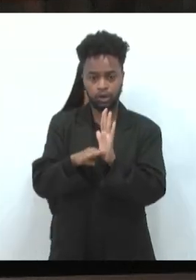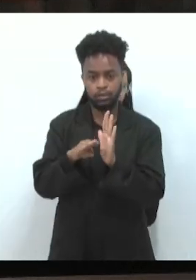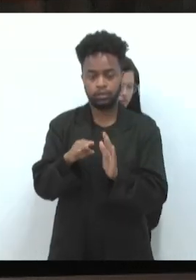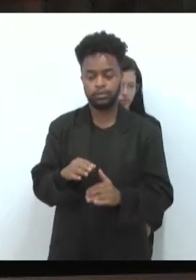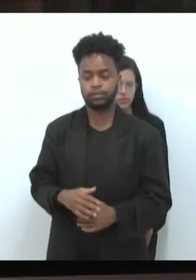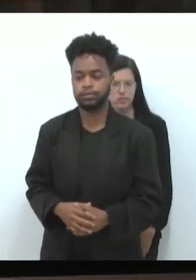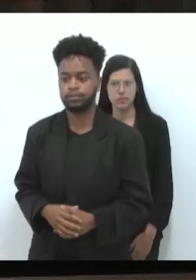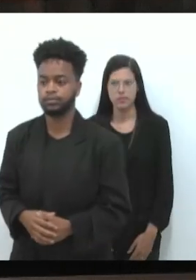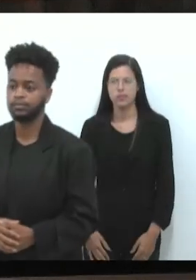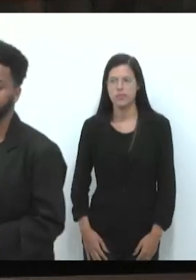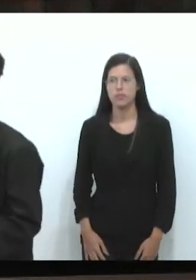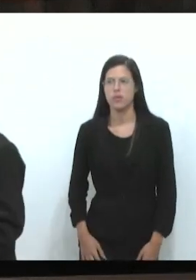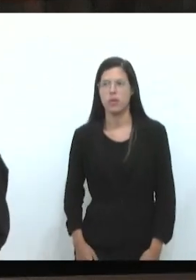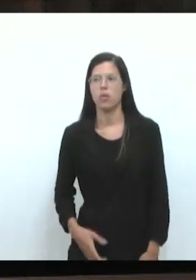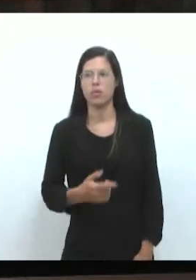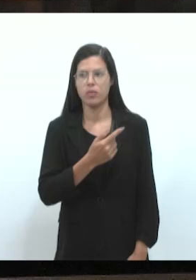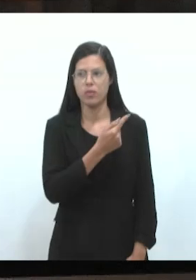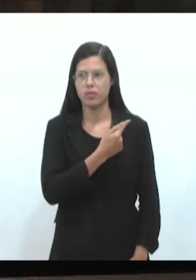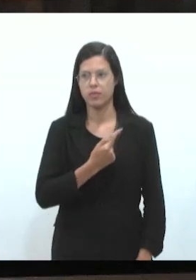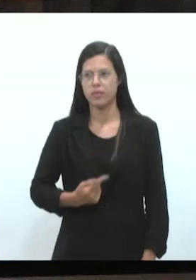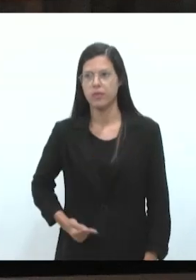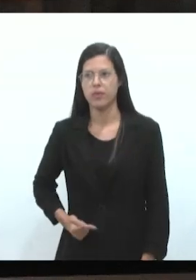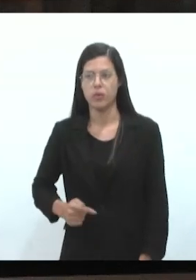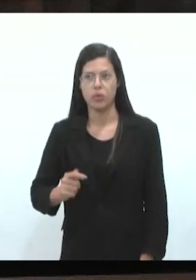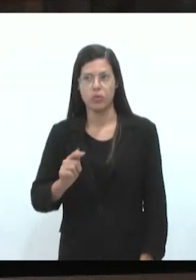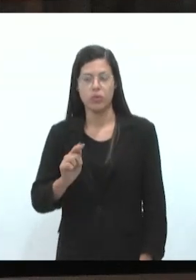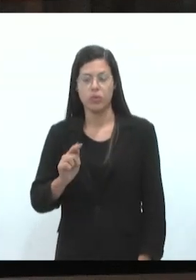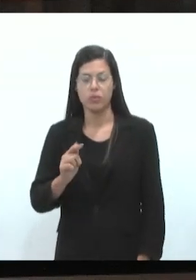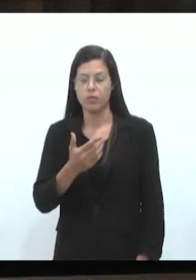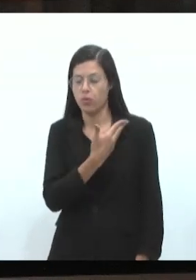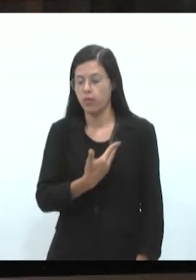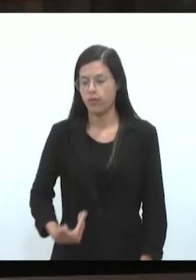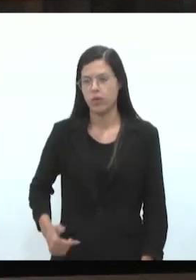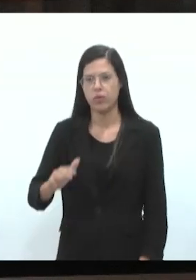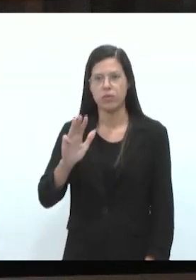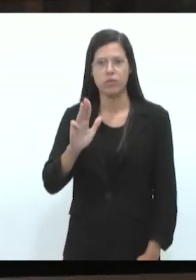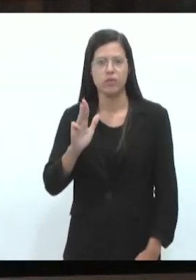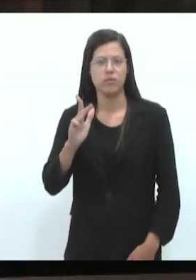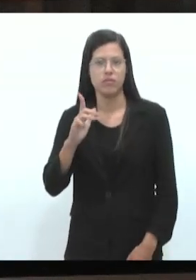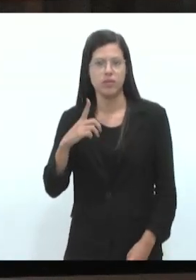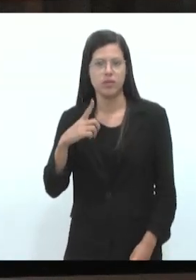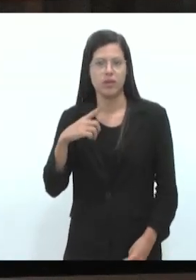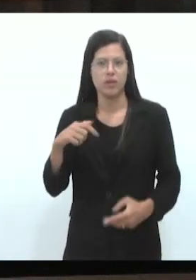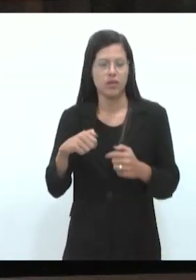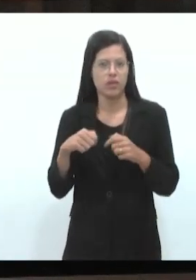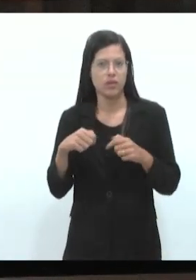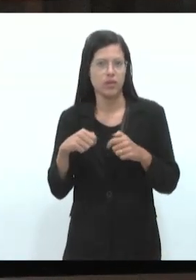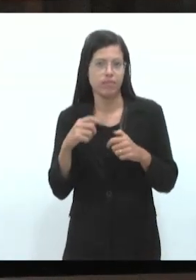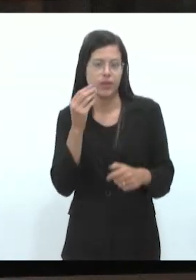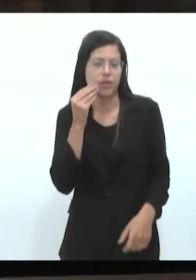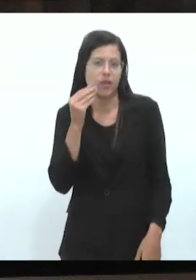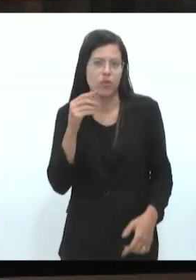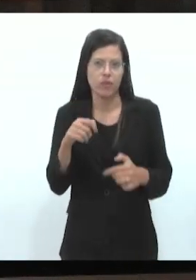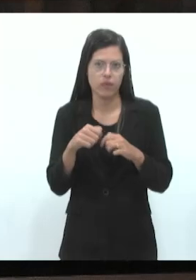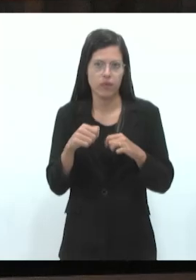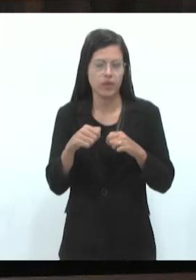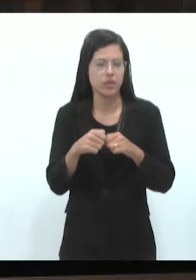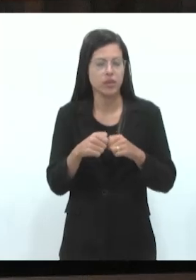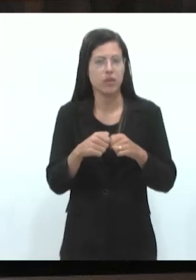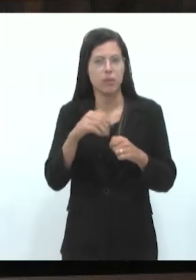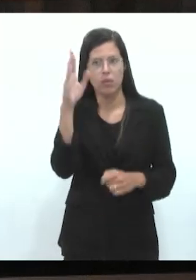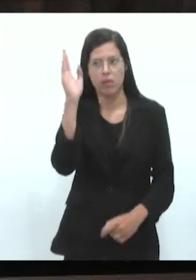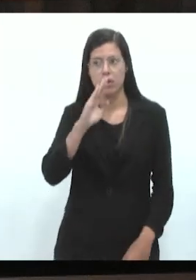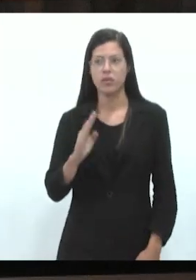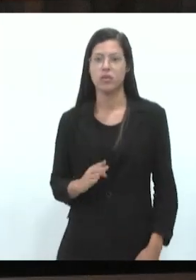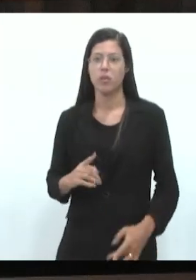a tendência que o governo Lula tem tentado implementar por todo o Brasil. Encontrando, claro, resistência de alguns governadores